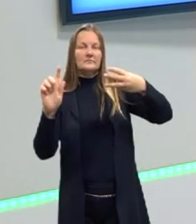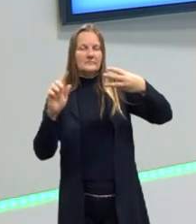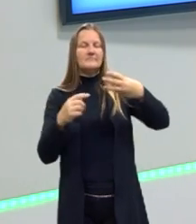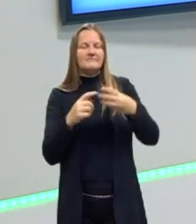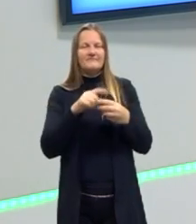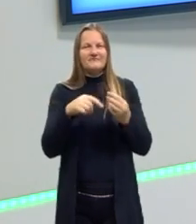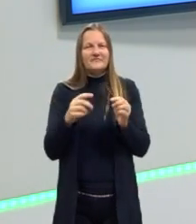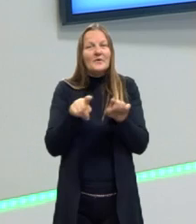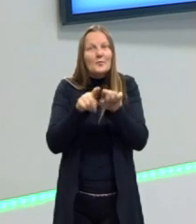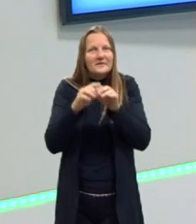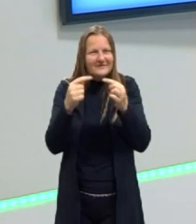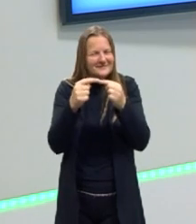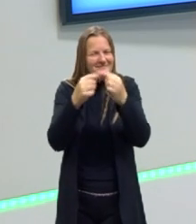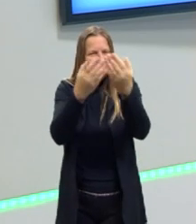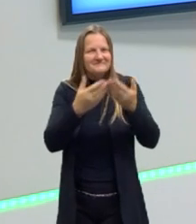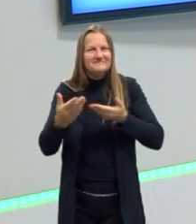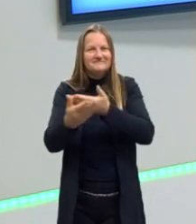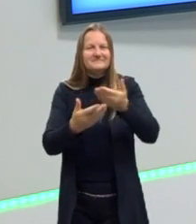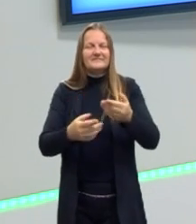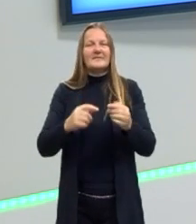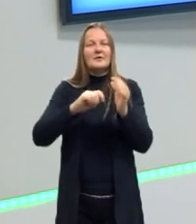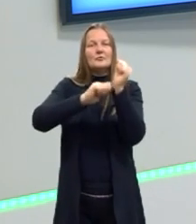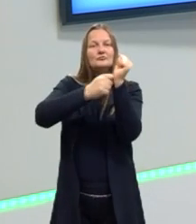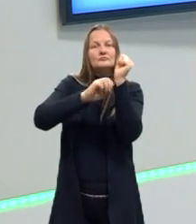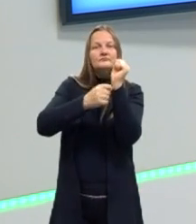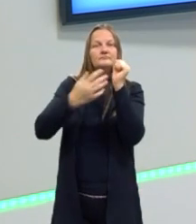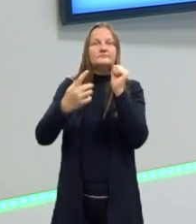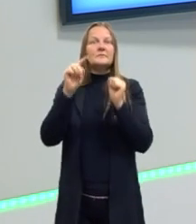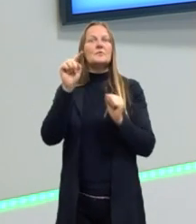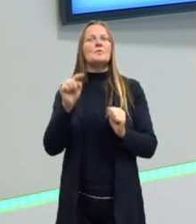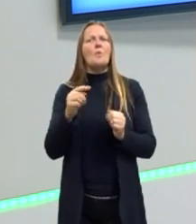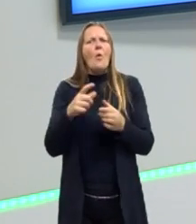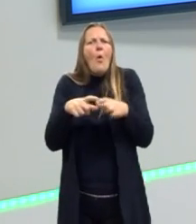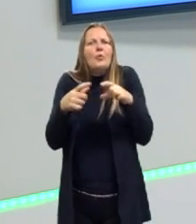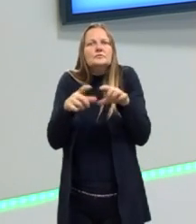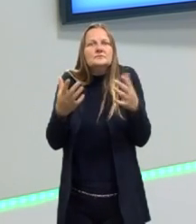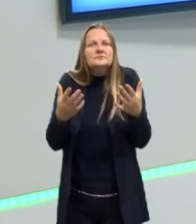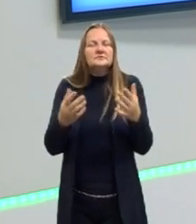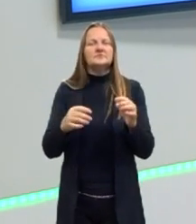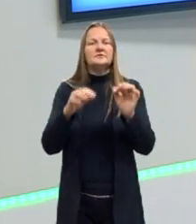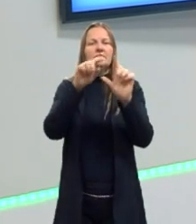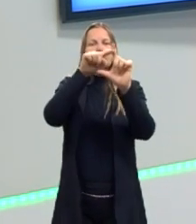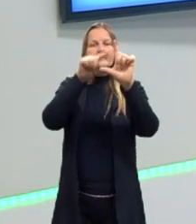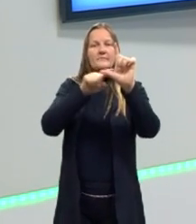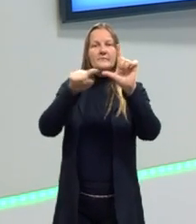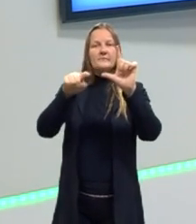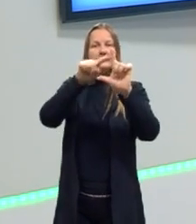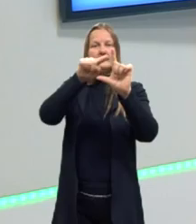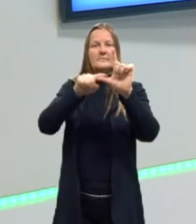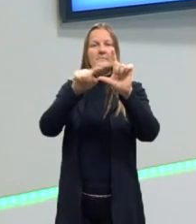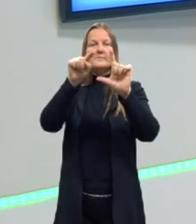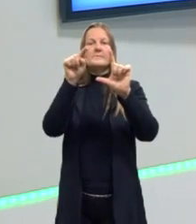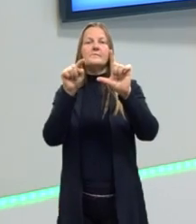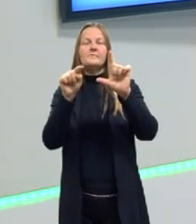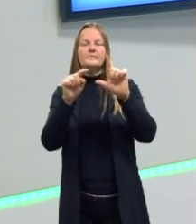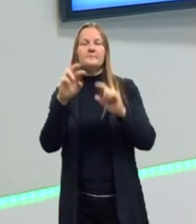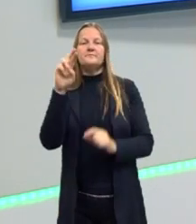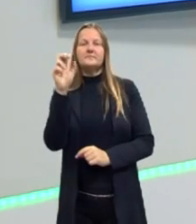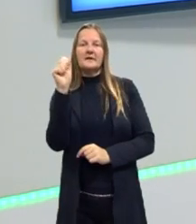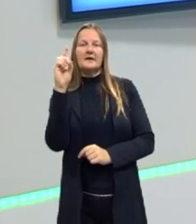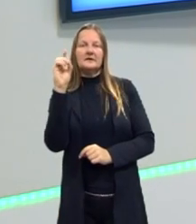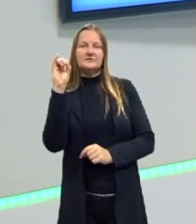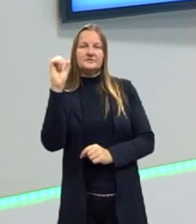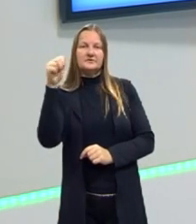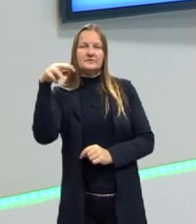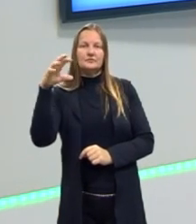igualdade e tem uma incógnita mas essa incógnita ela está presente então no ângulo e ela dada em radianos